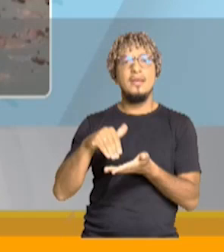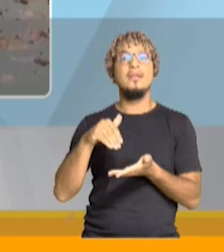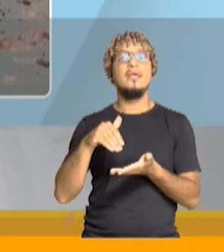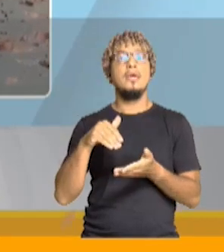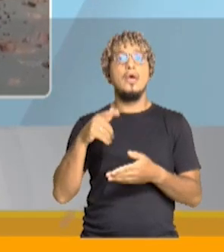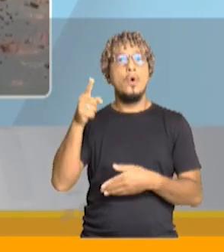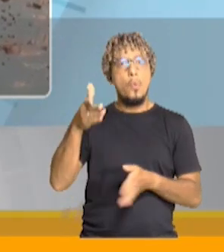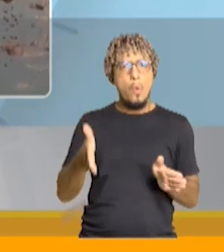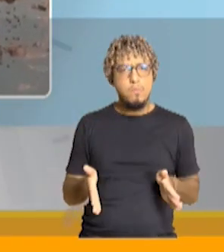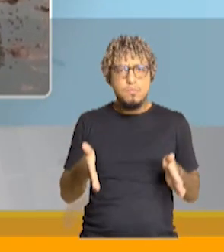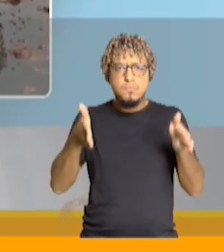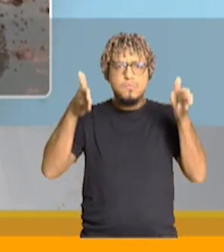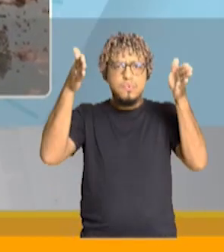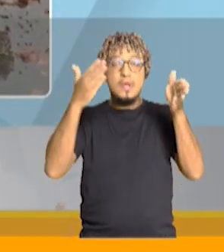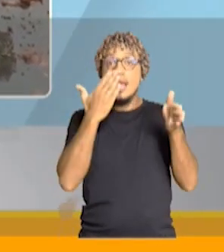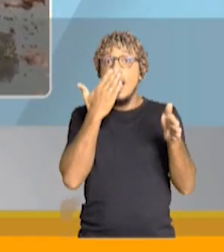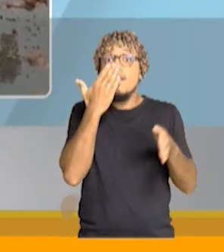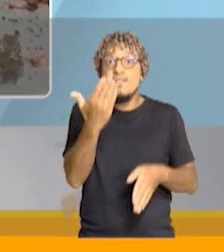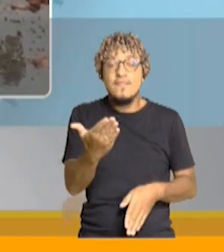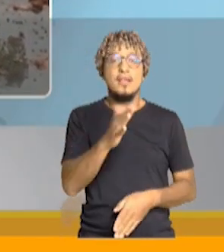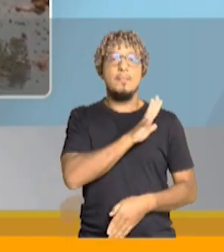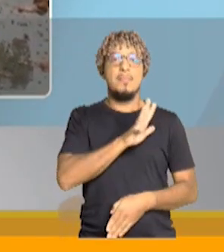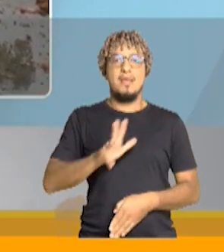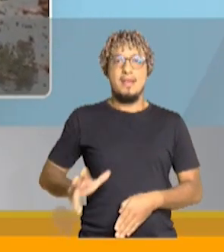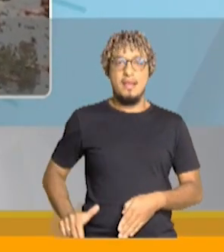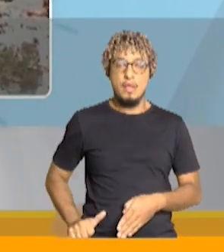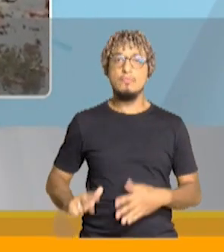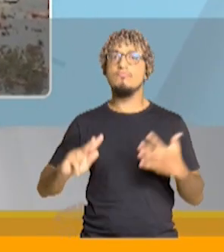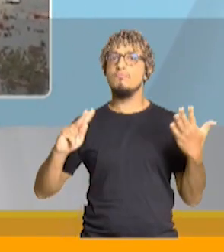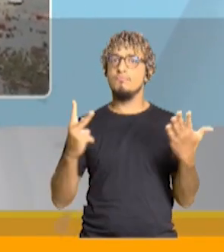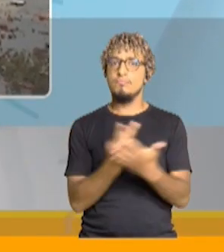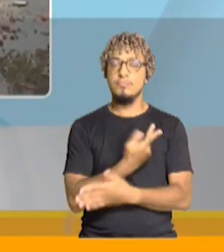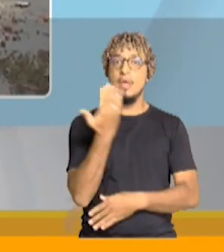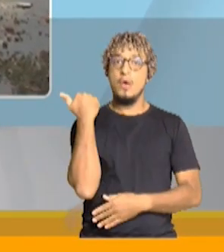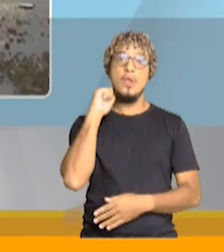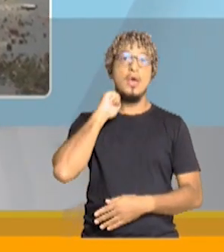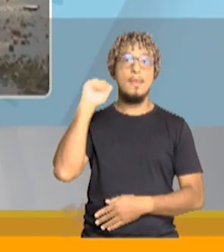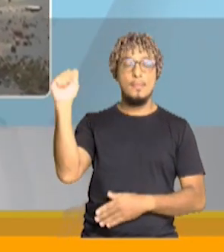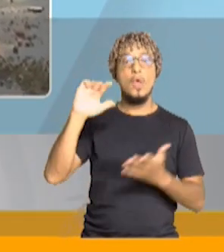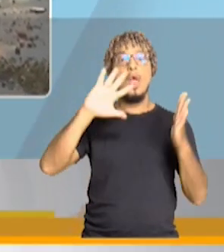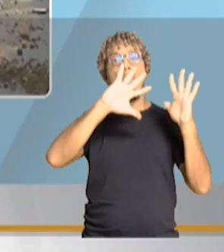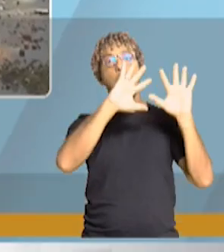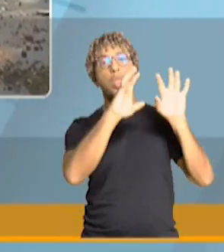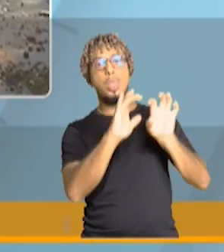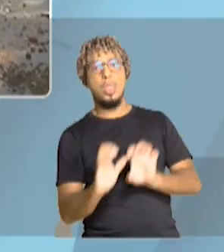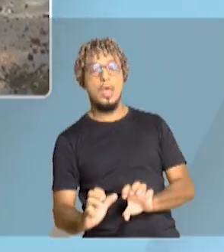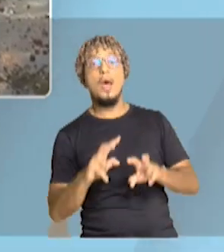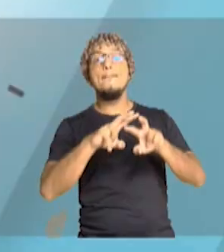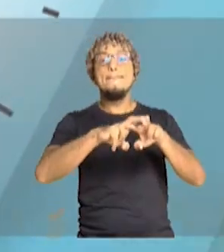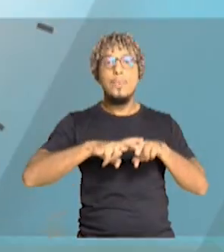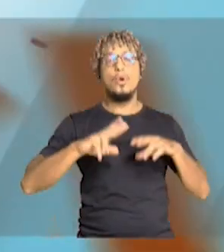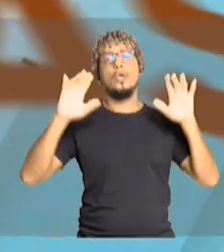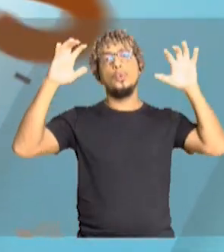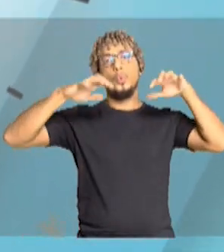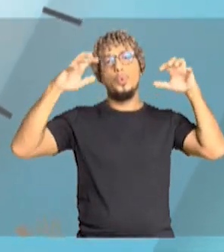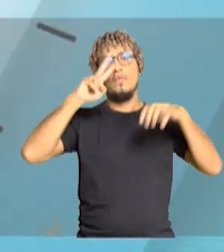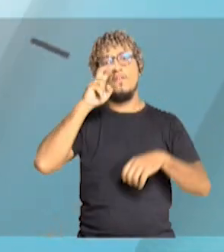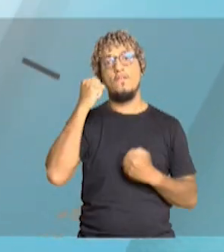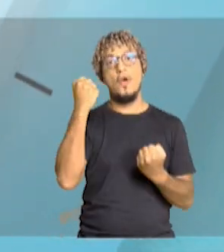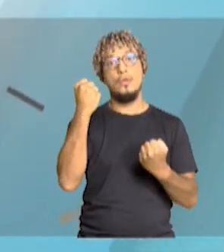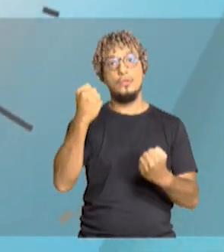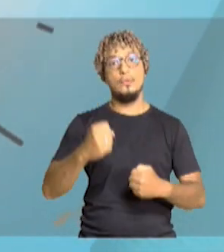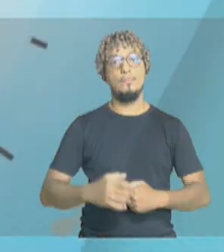o muro que fica em frente ao Palácio dos Leões desabou em abril deste ano depois de uma forte chuva